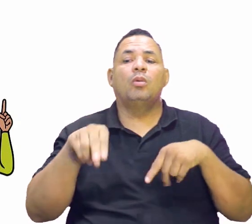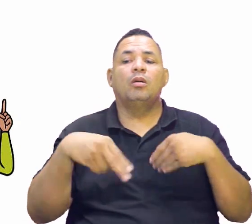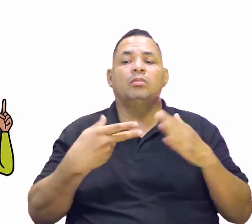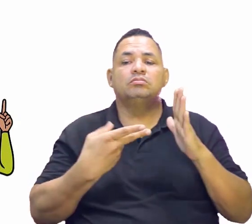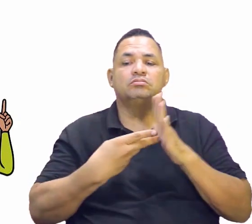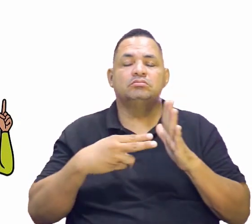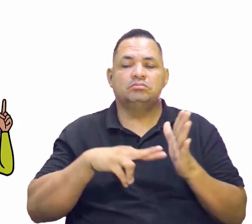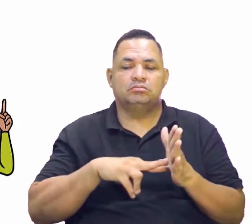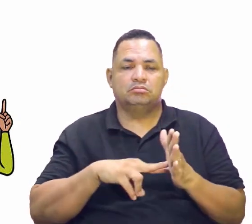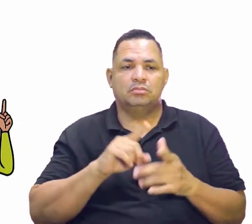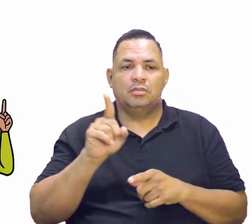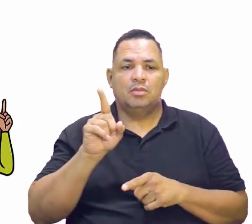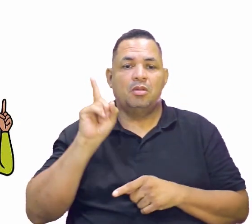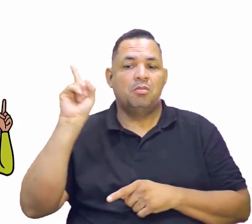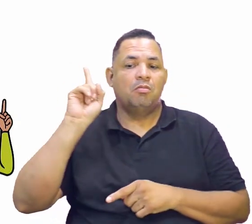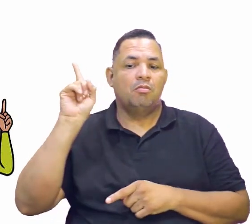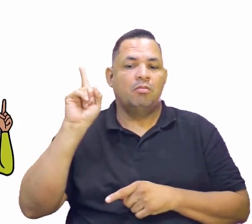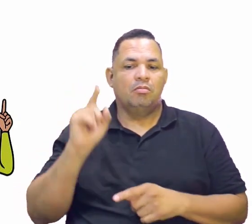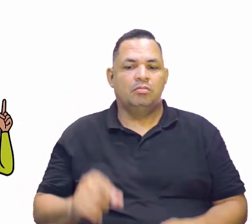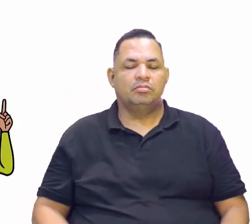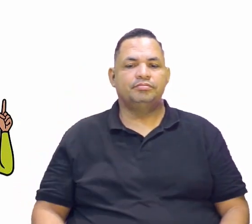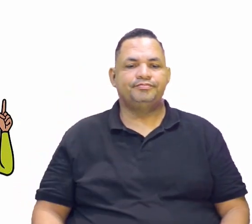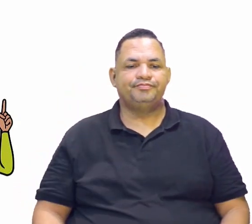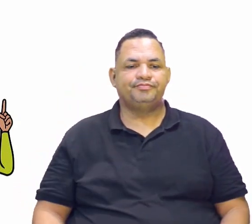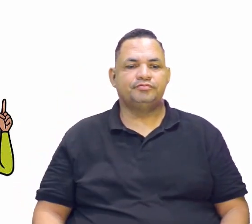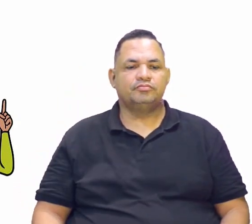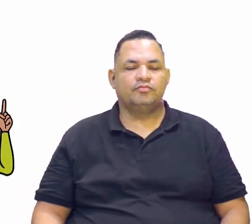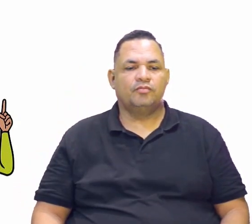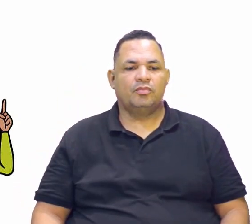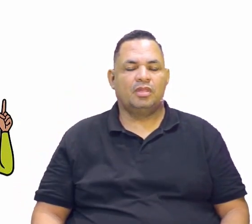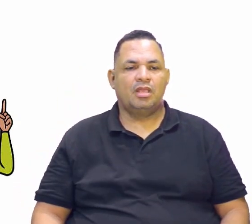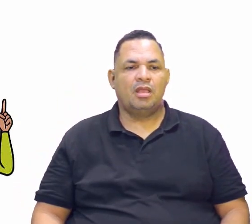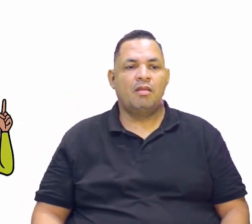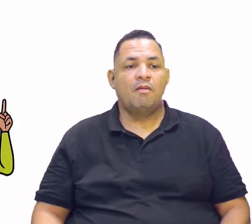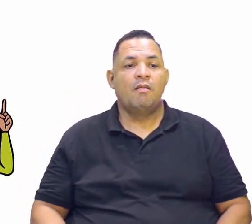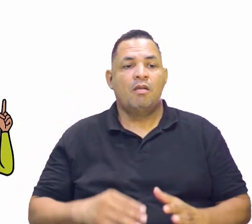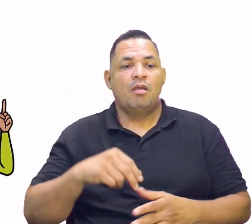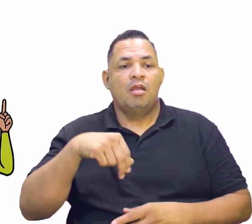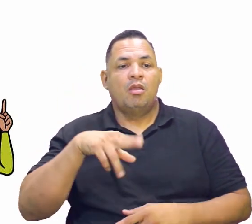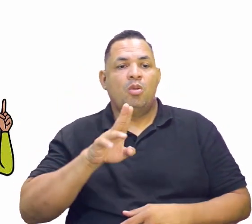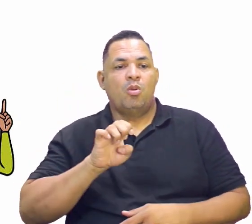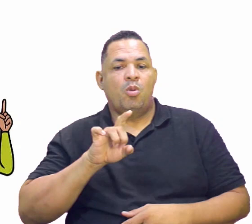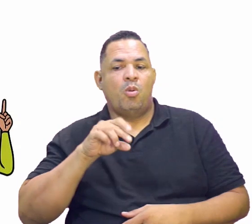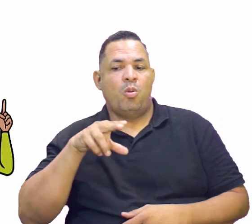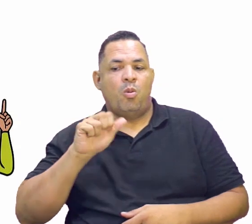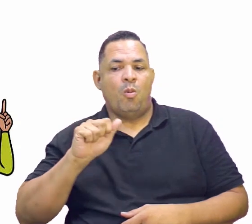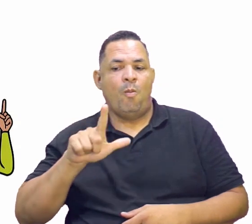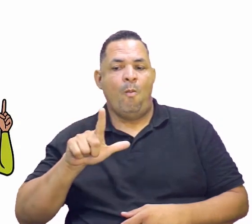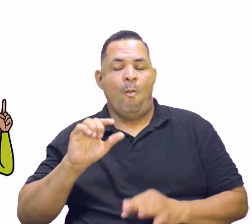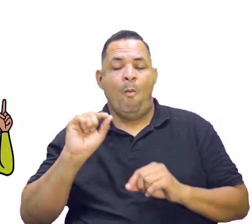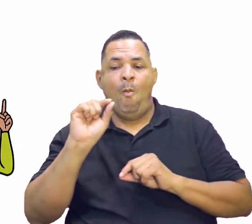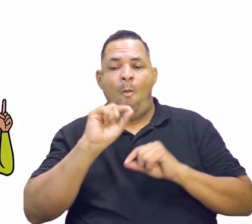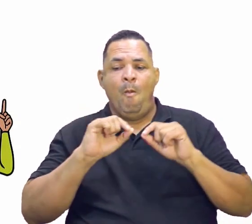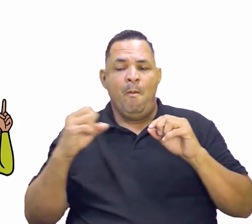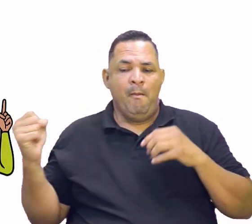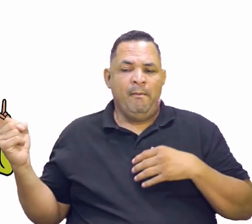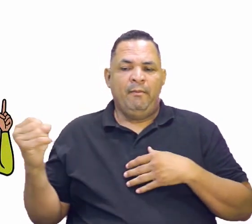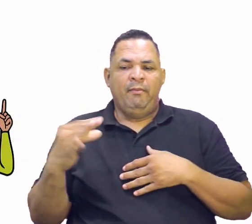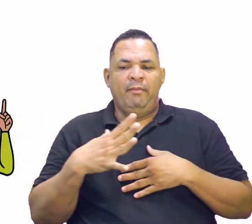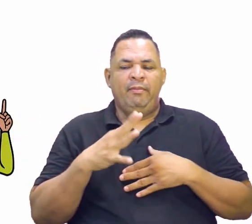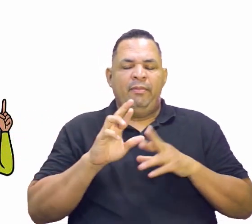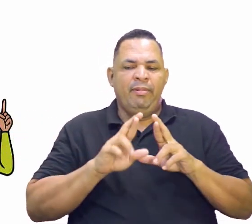vocês? Digam aí em sala, né? O que é surreal? Surreal para mim é algo, o quê?